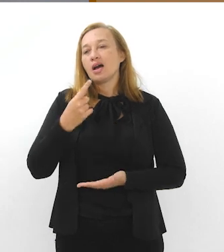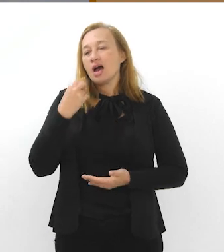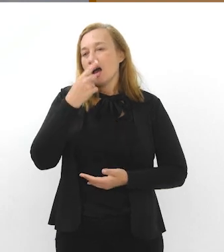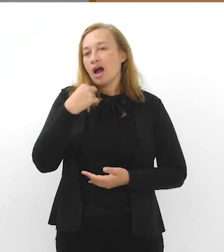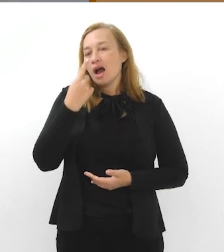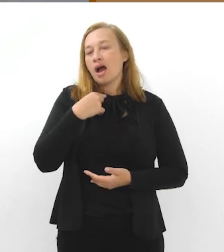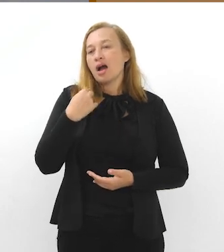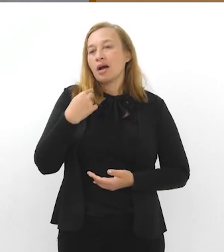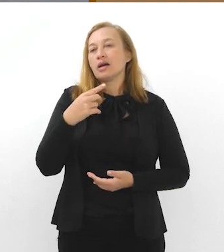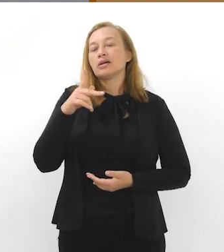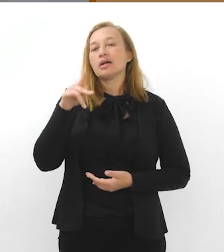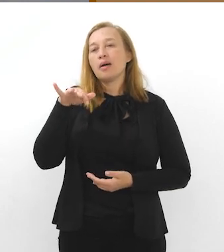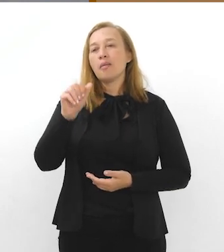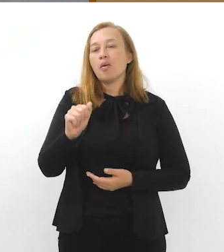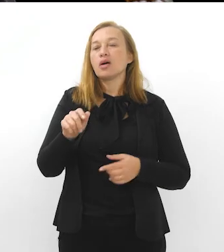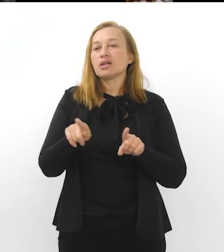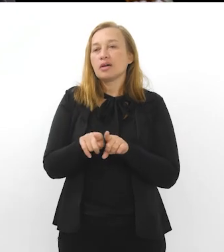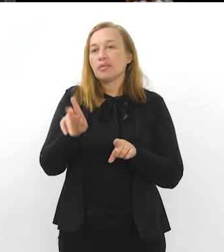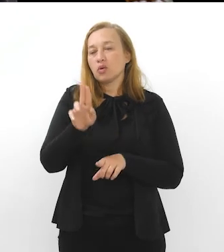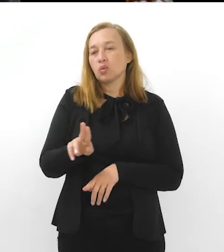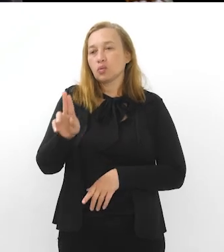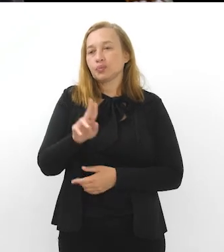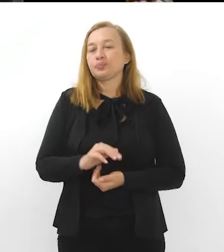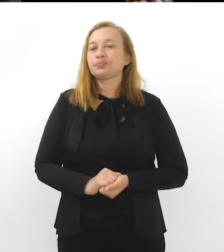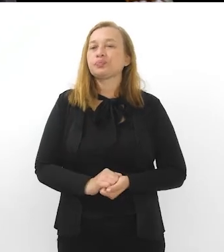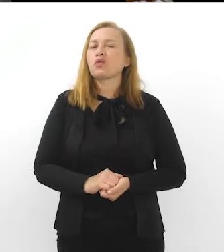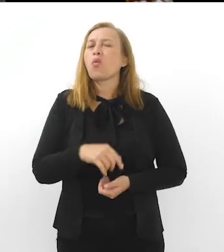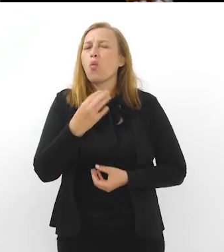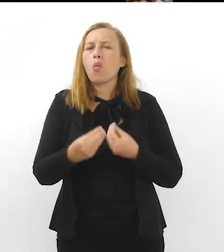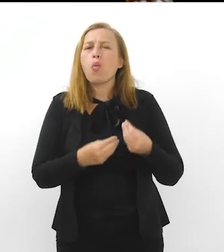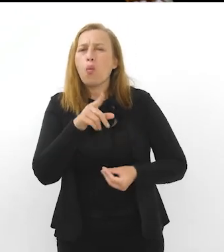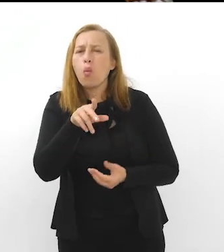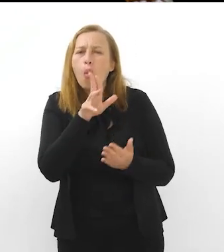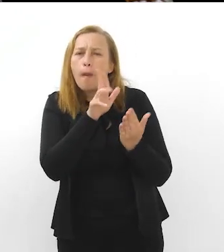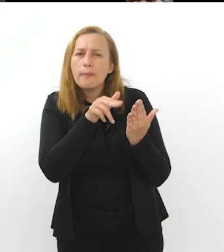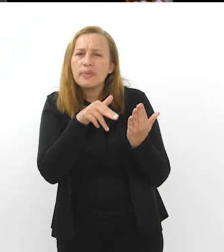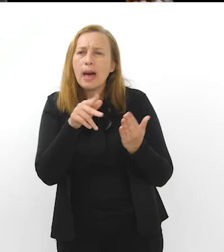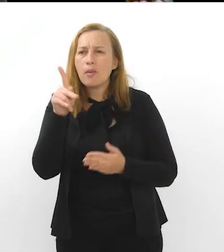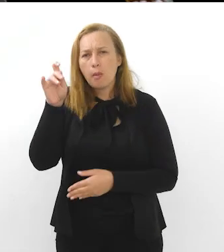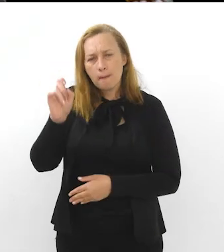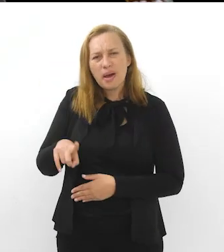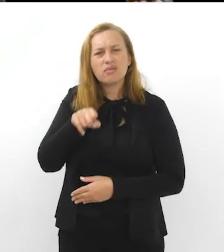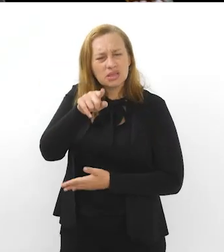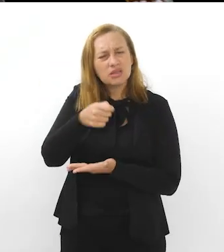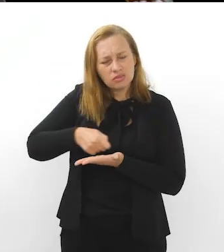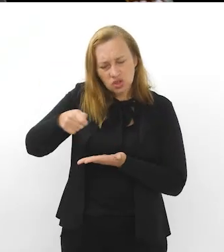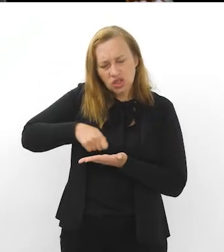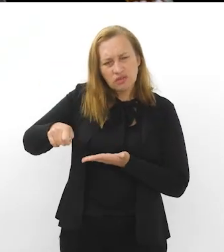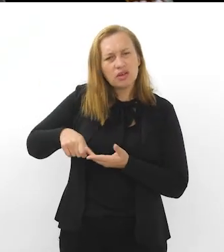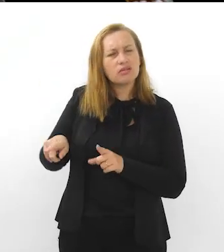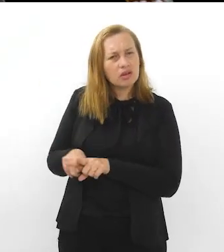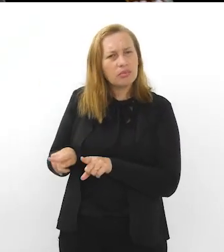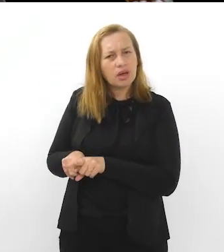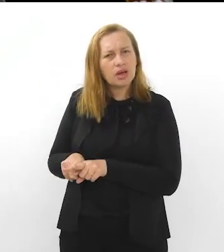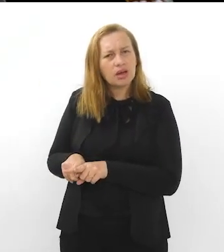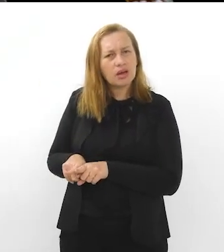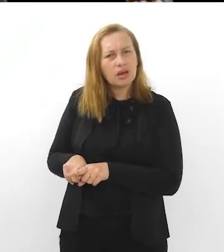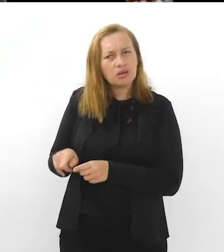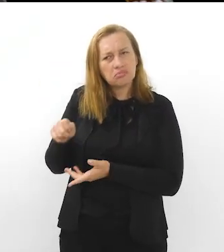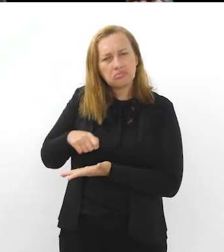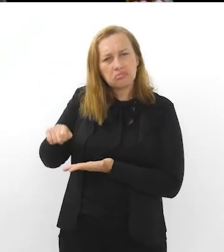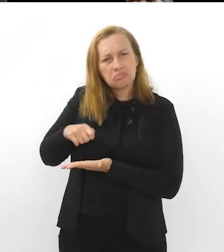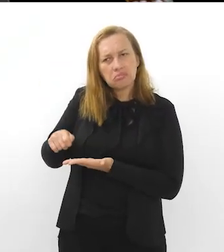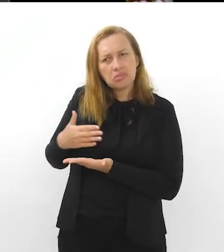da boca também, né? E como você pintava com os pés, né? Você escrevia também com os pés, você começou